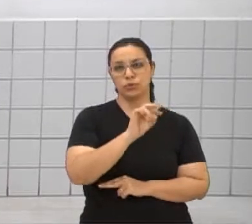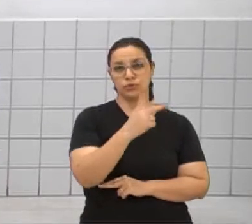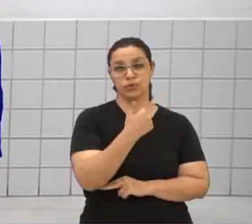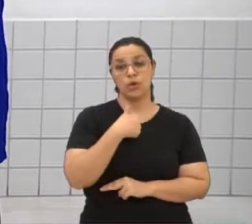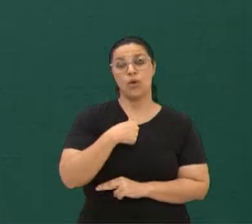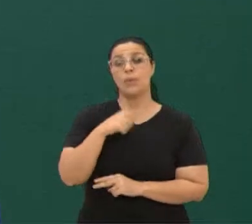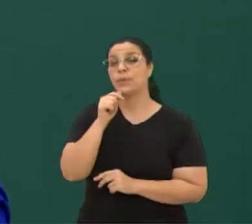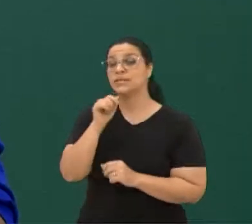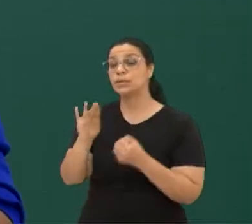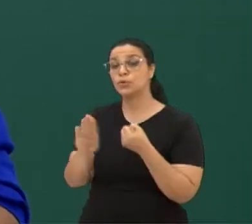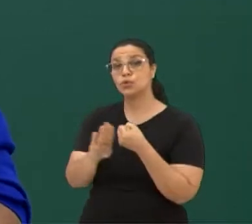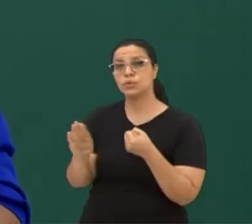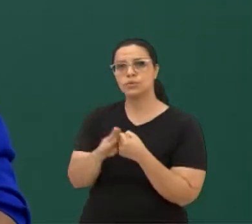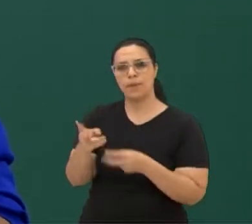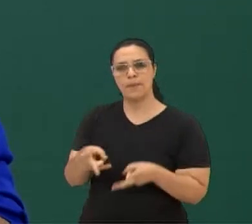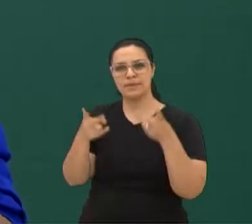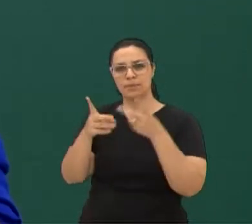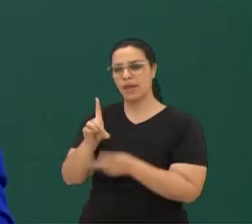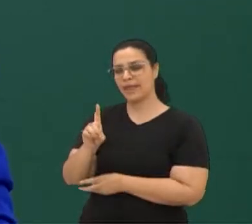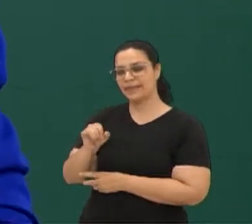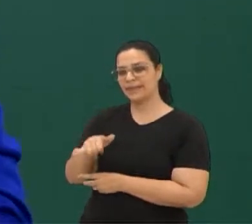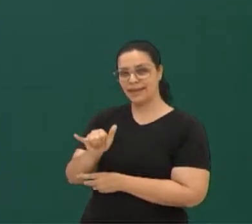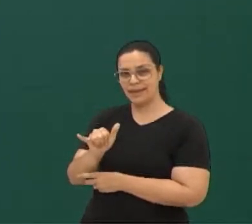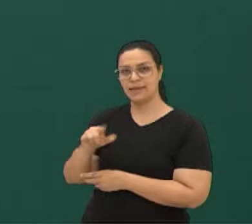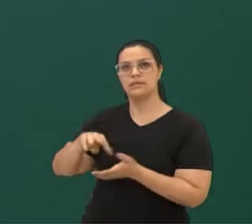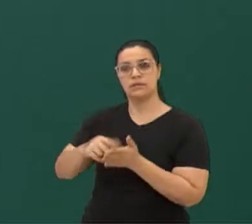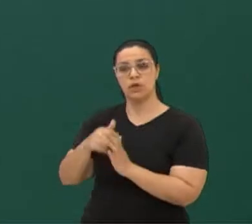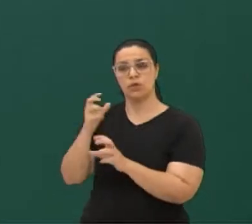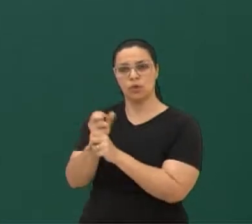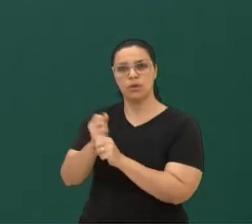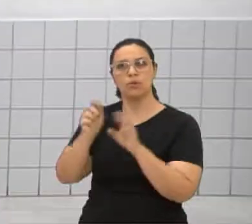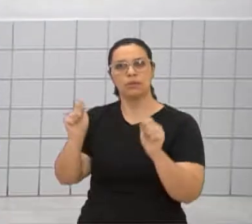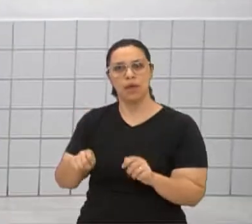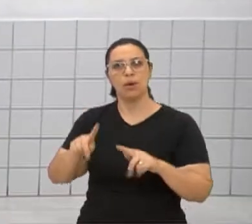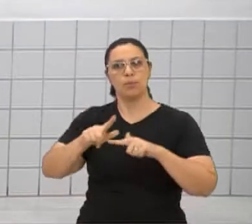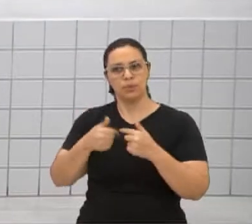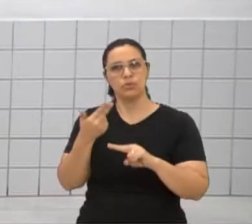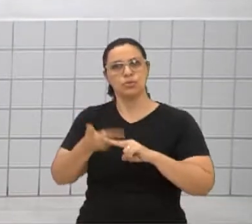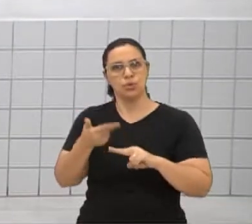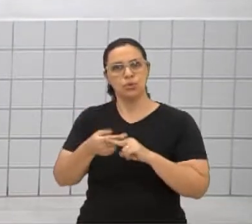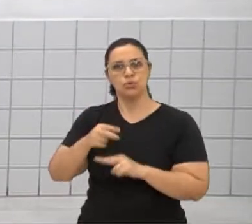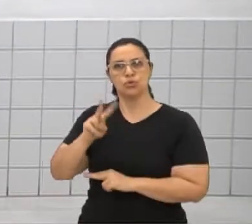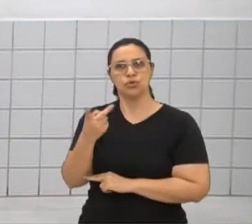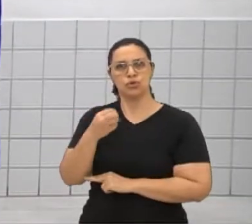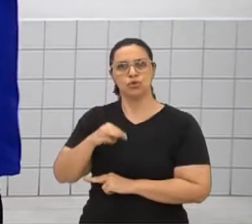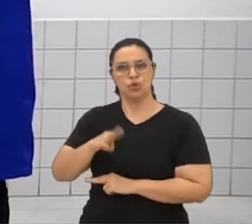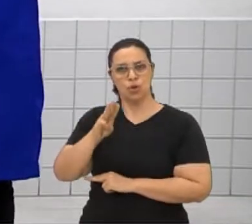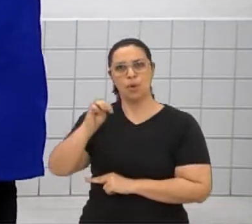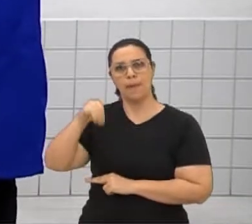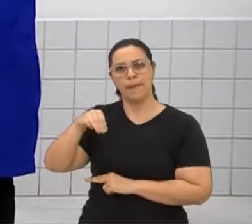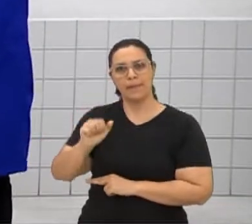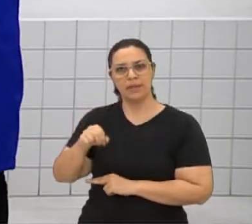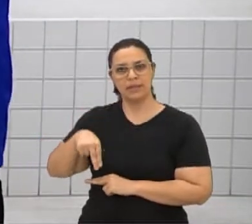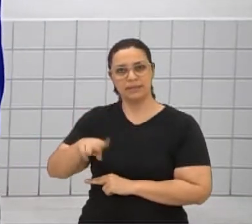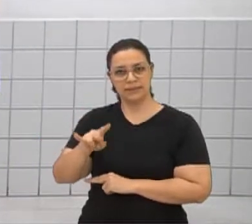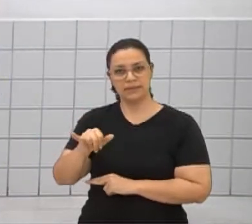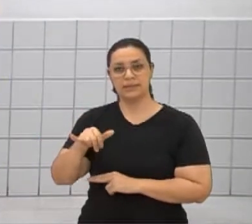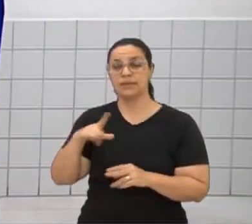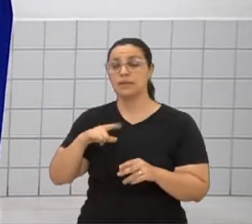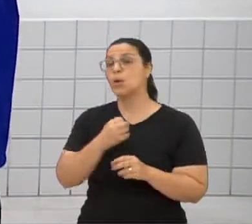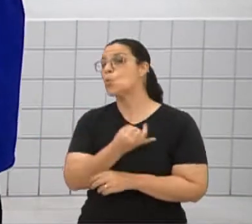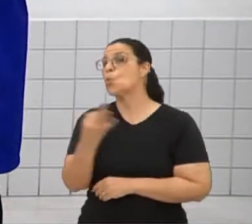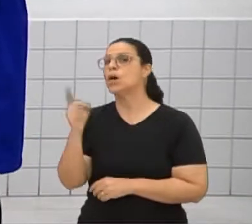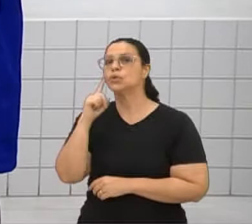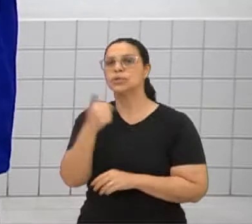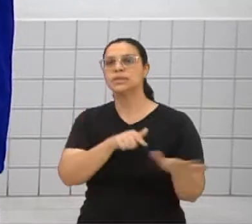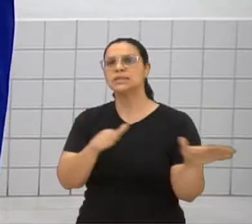Dias portanto podemos contar sendo assim utilizamos o romney porque temos um substantivo que é de quantos dias da